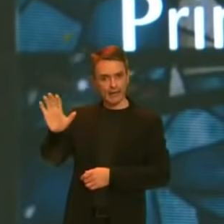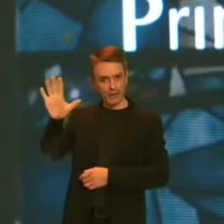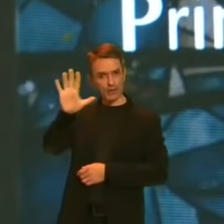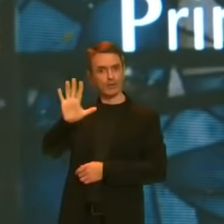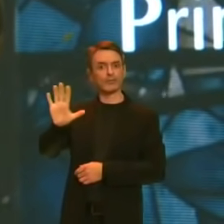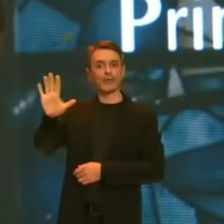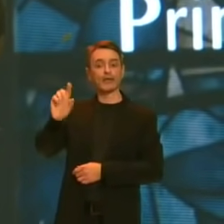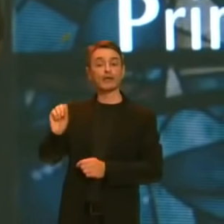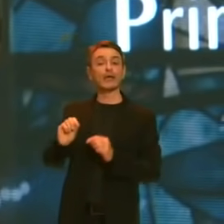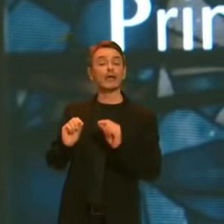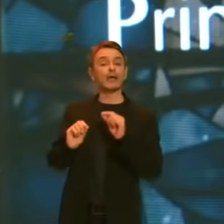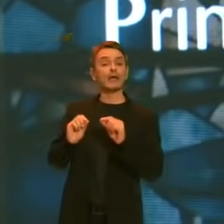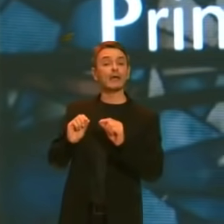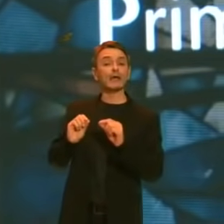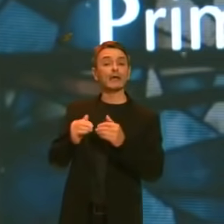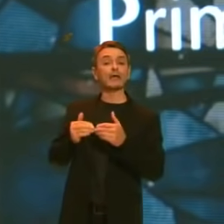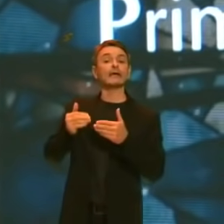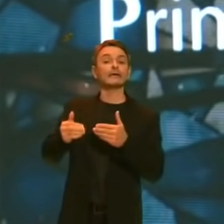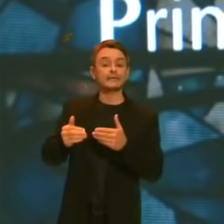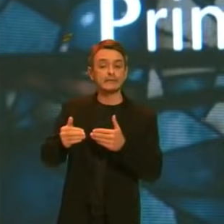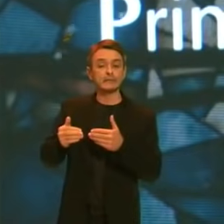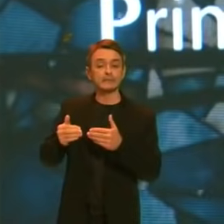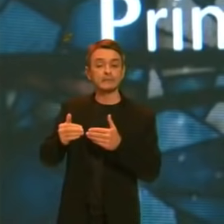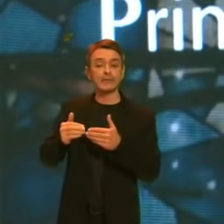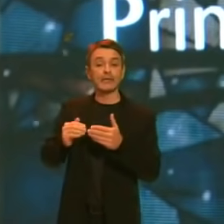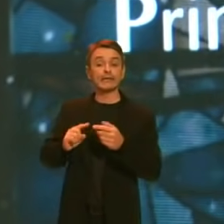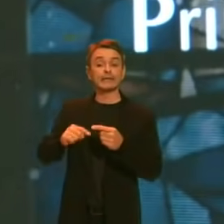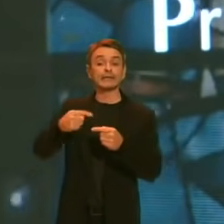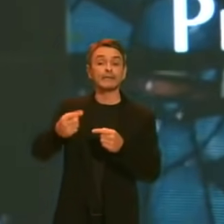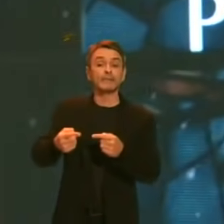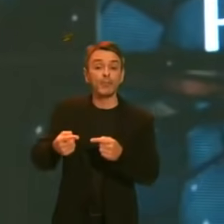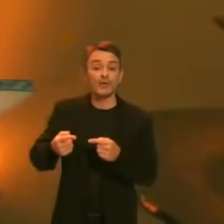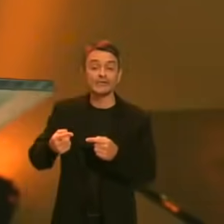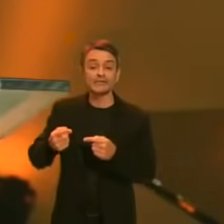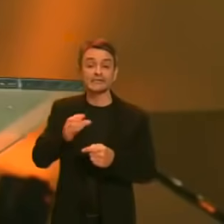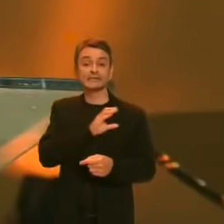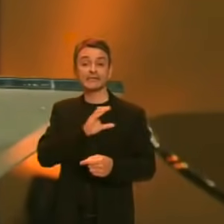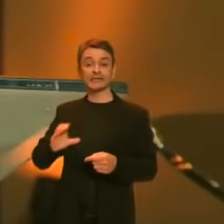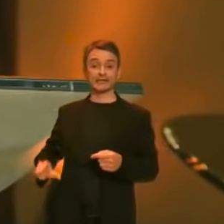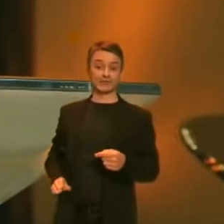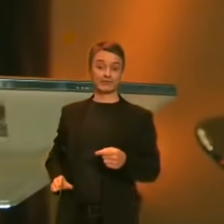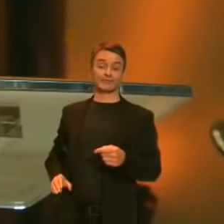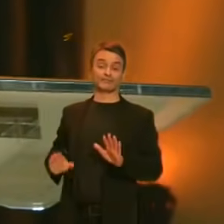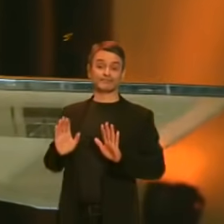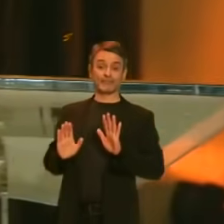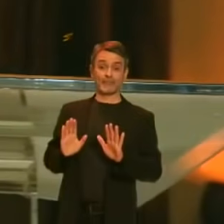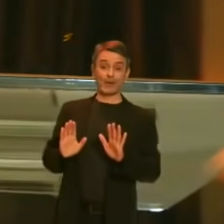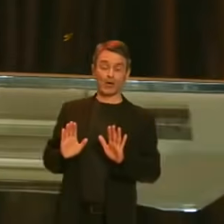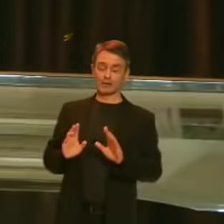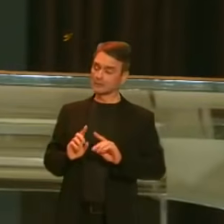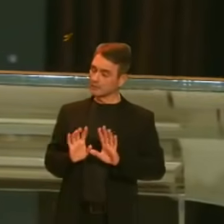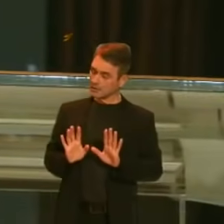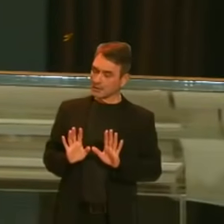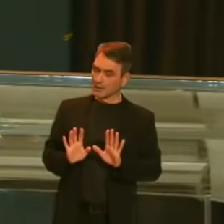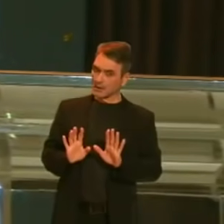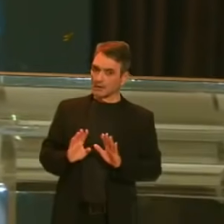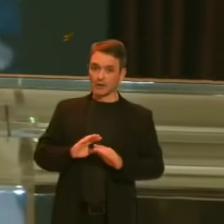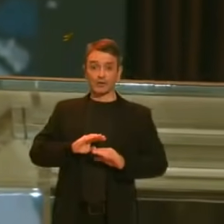de pós-cristã, onde de alguma maneira todos os